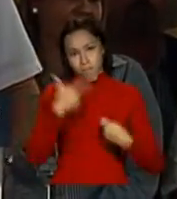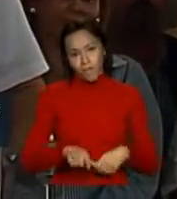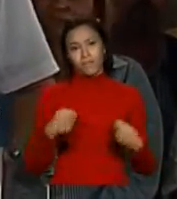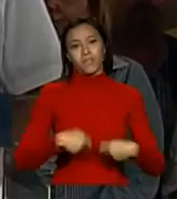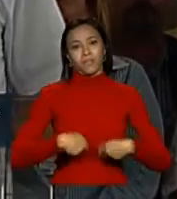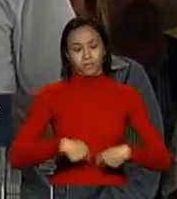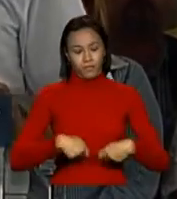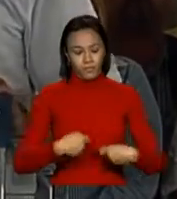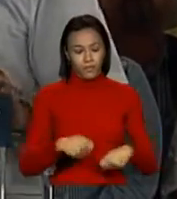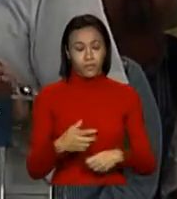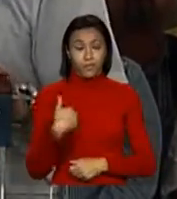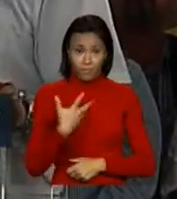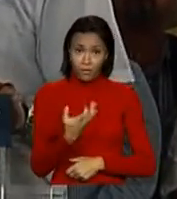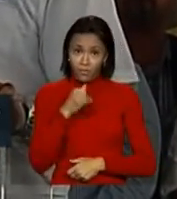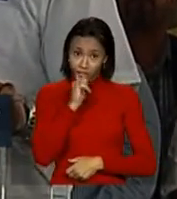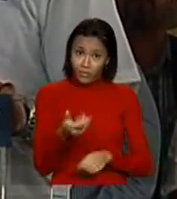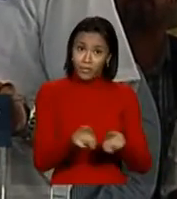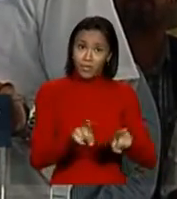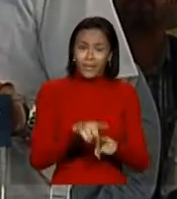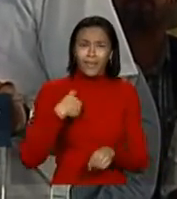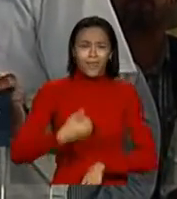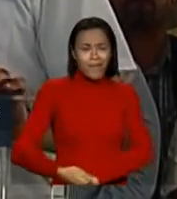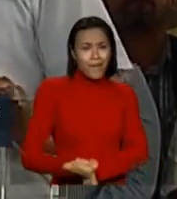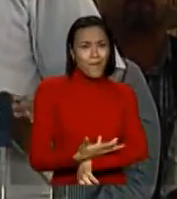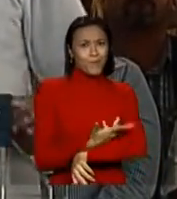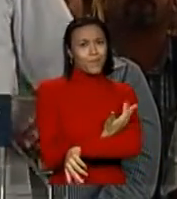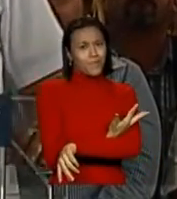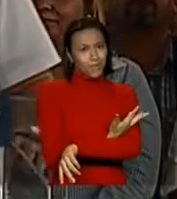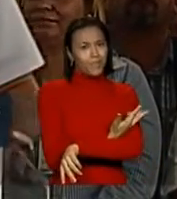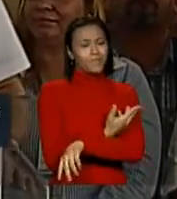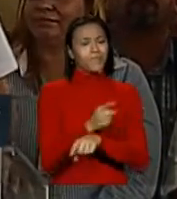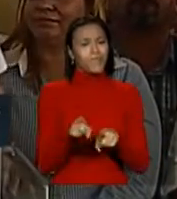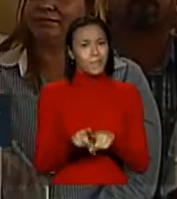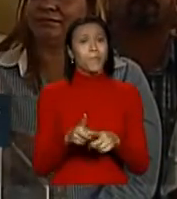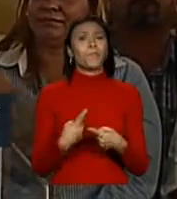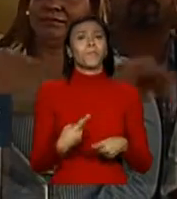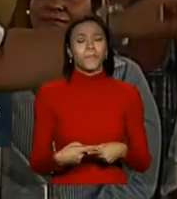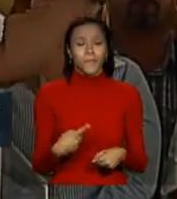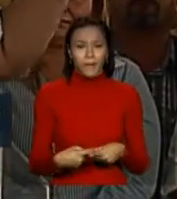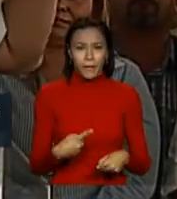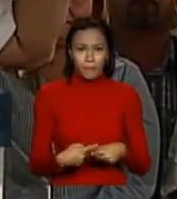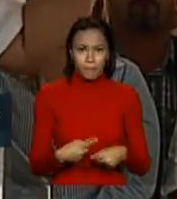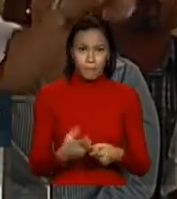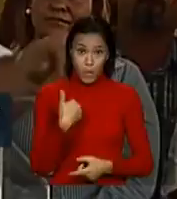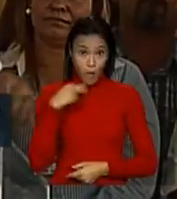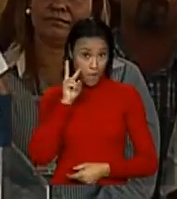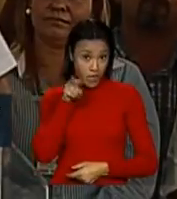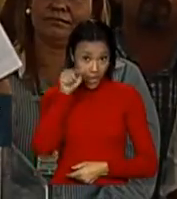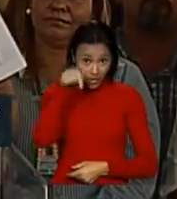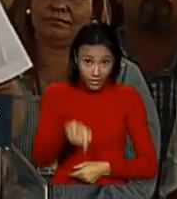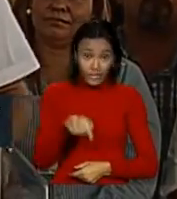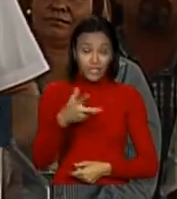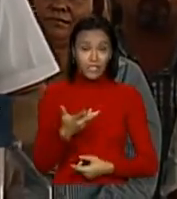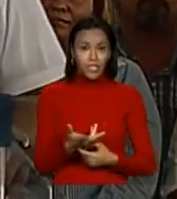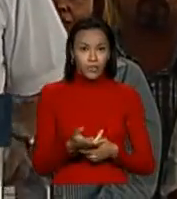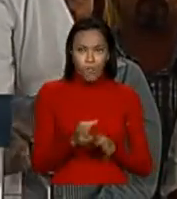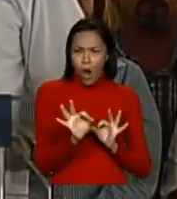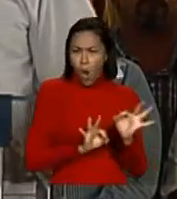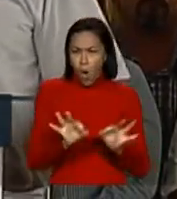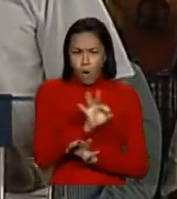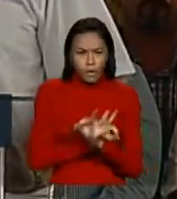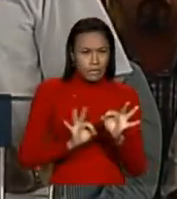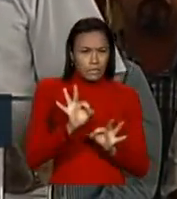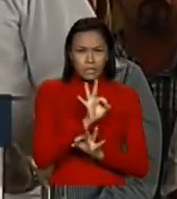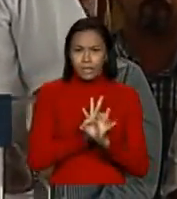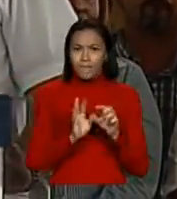quero eu quero dizer também que eu fiquei muito emocionado porque eu vi aqui uma estrutura